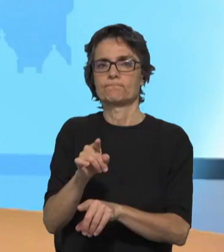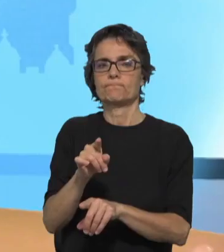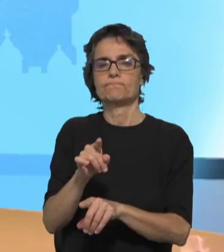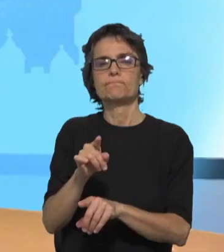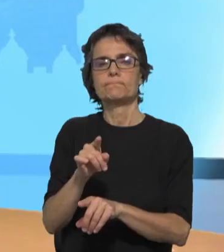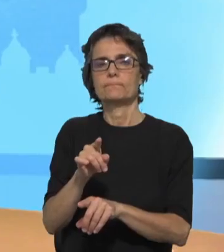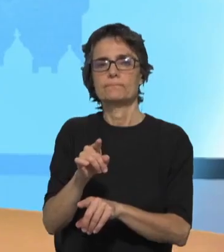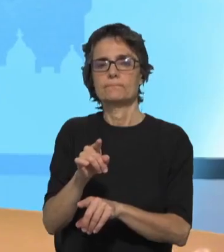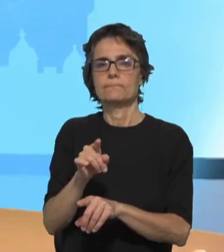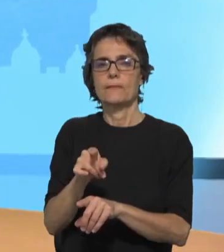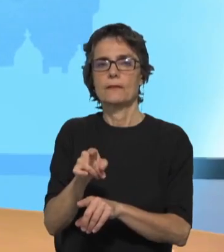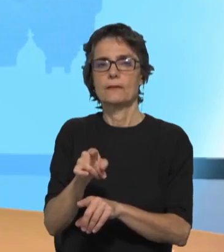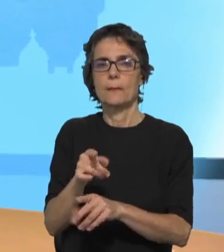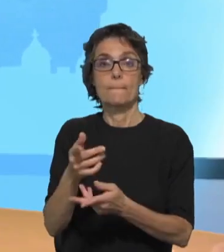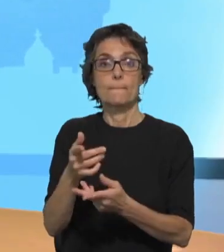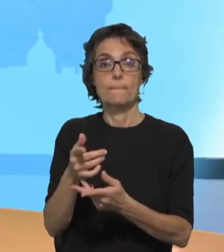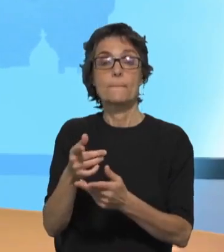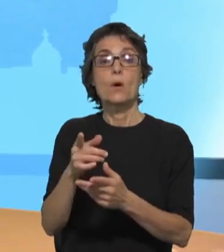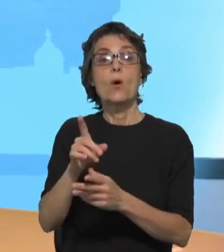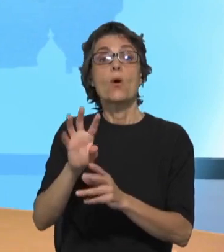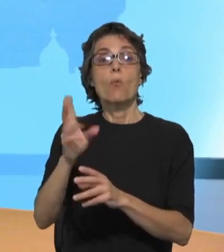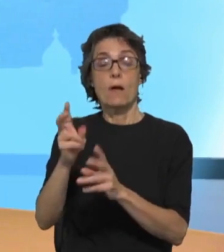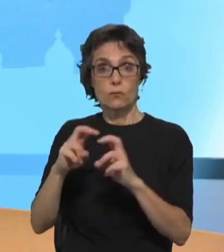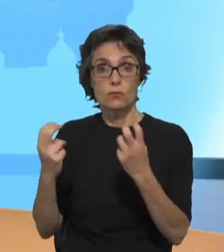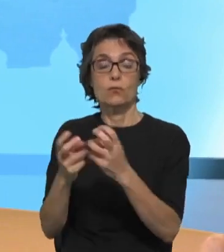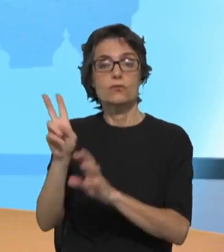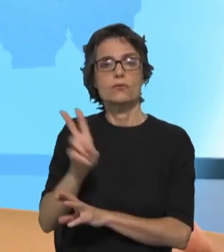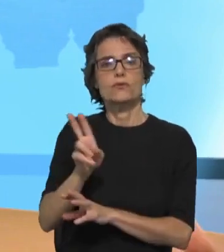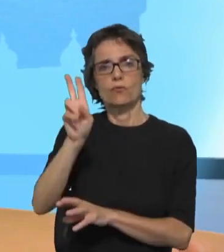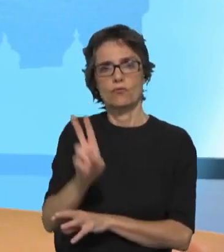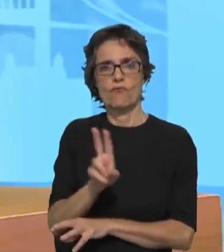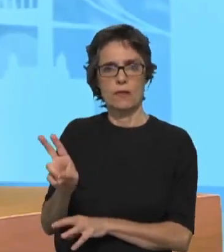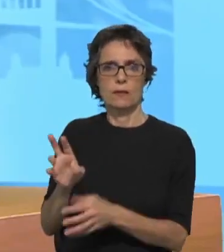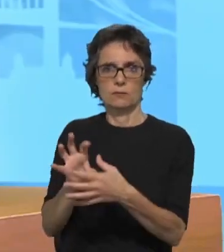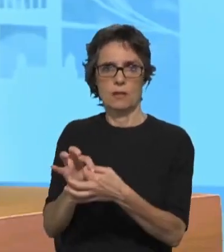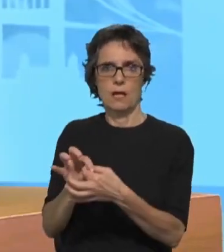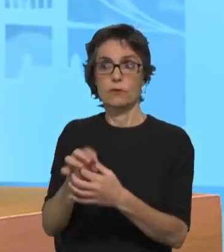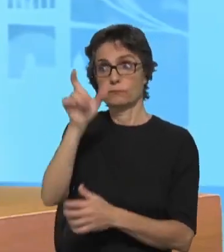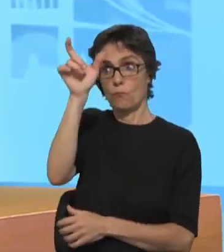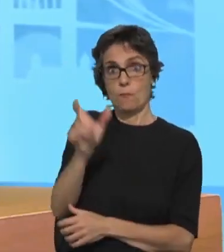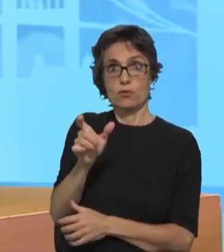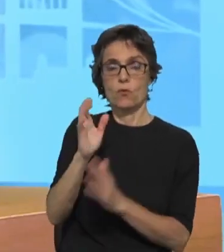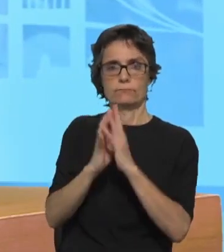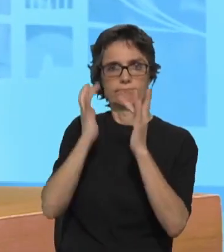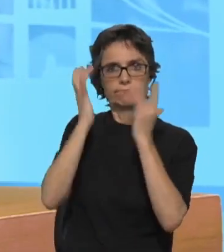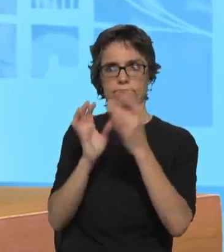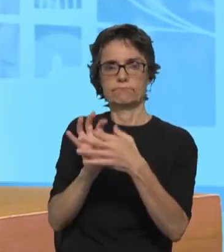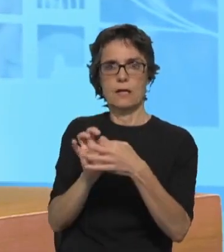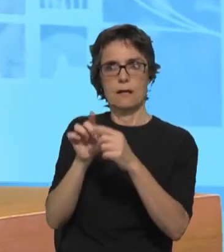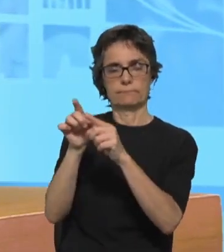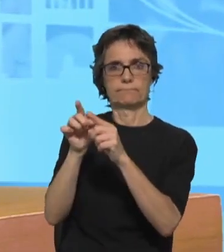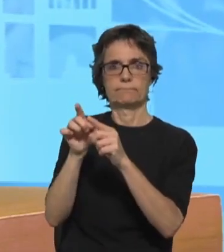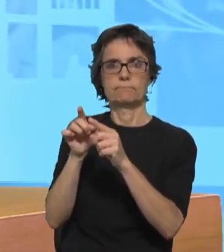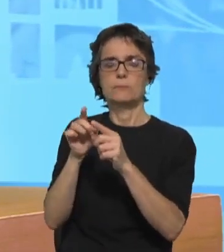recepção do Segundo Concílio do Vaticano, um teólogo que tinha participado muito na construção